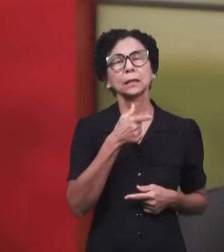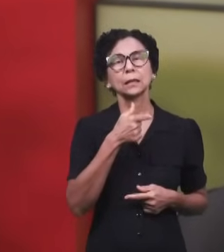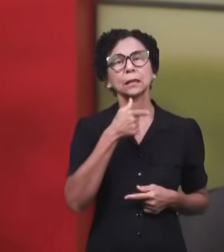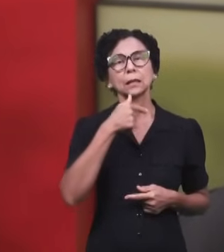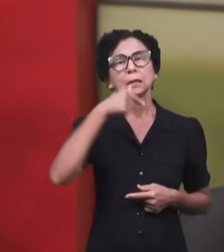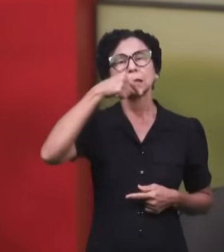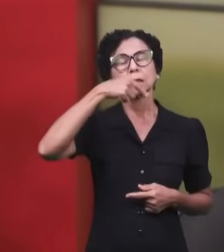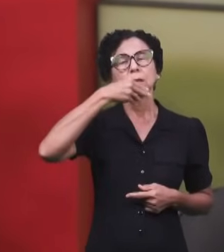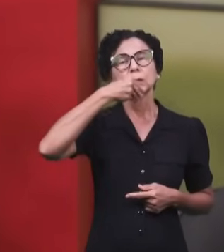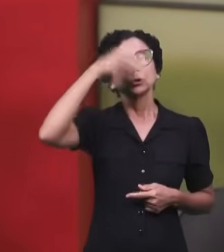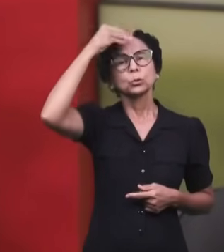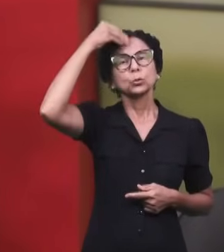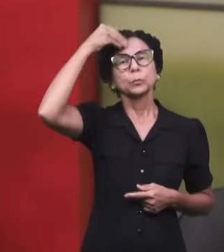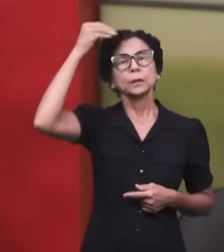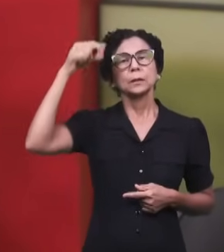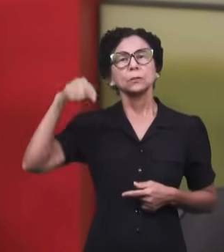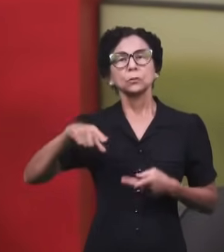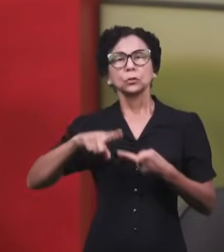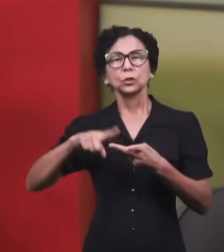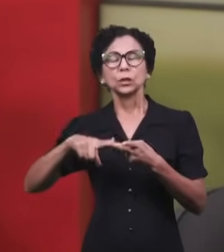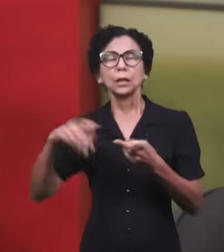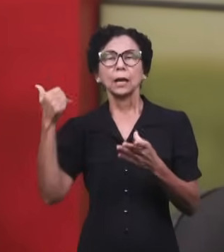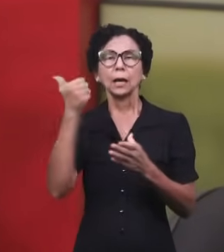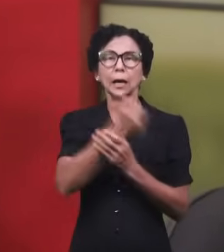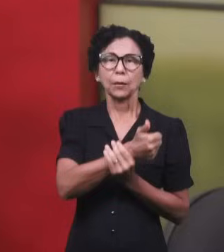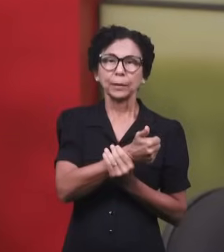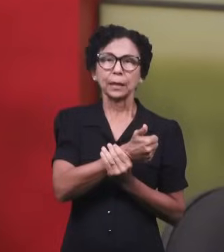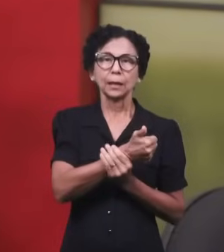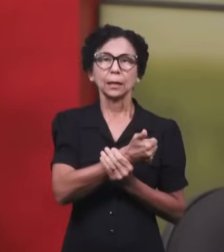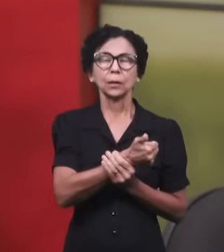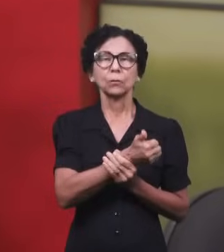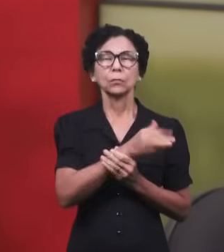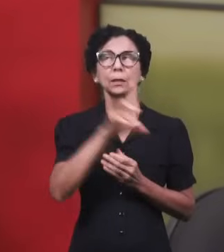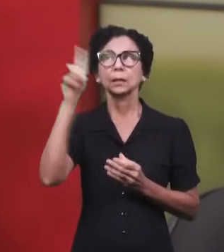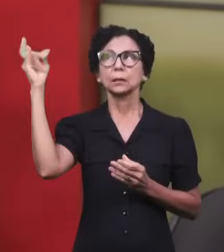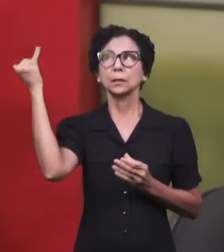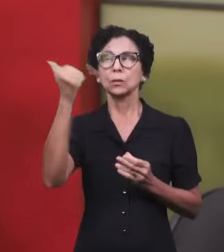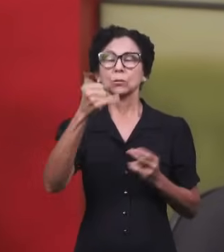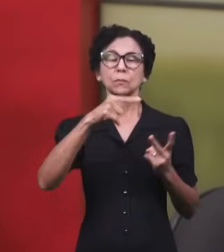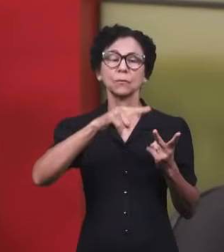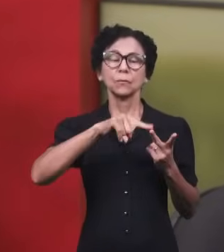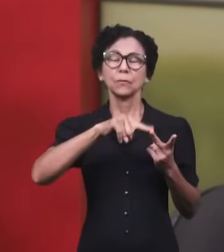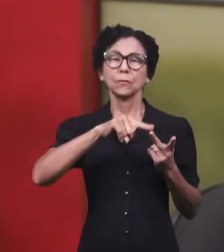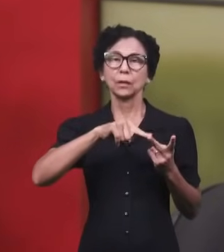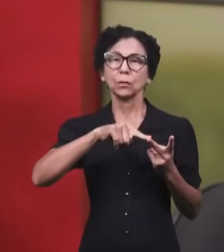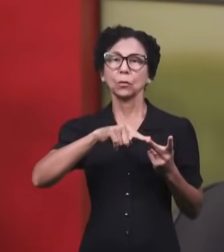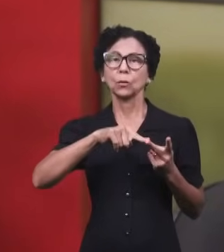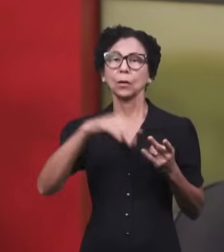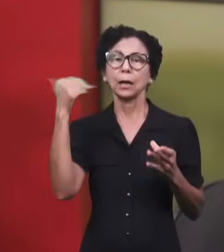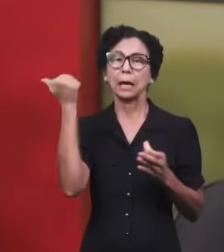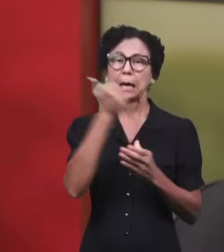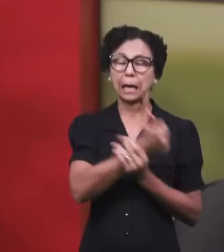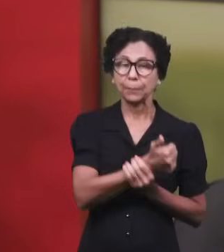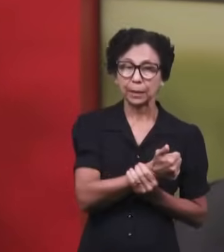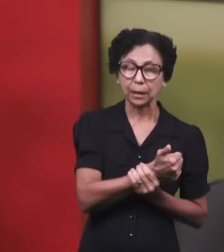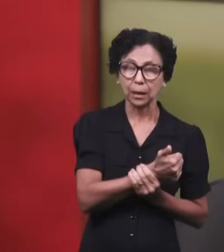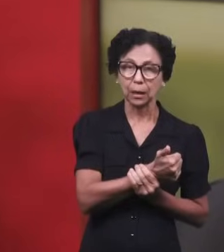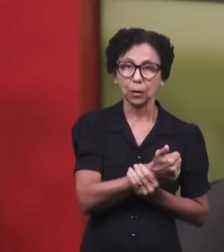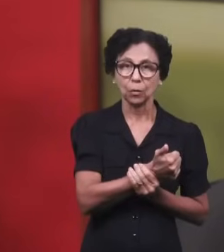a revelação foi para Abraão: sai do meio da tua parentela. Era para sair do meio da parentela. Ele saiu, mas levou